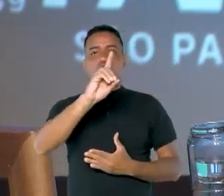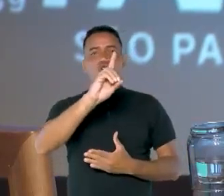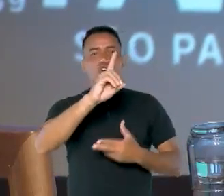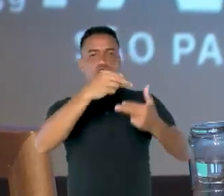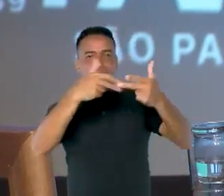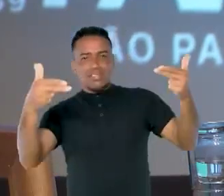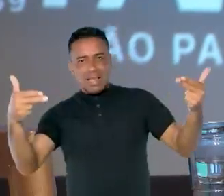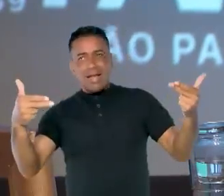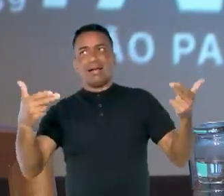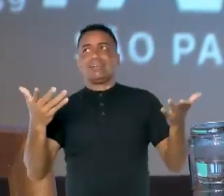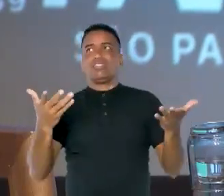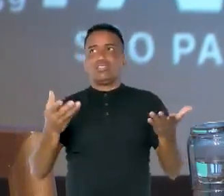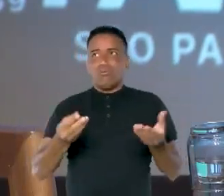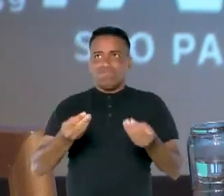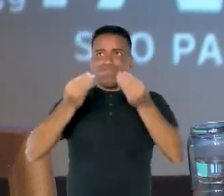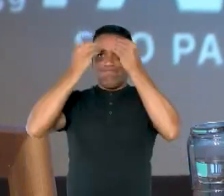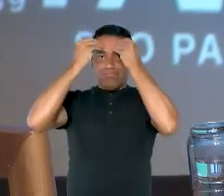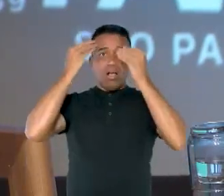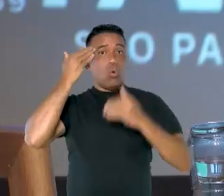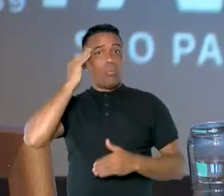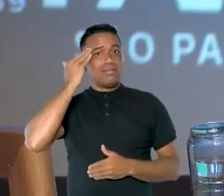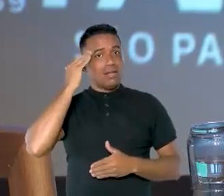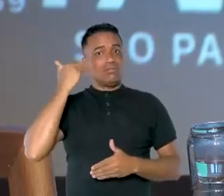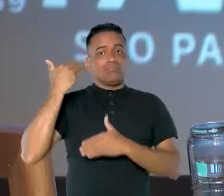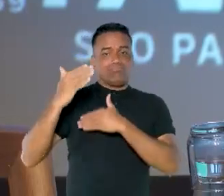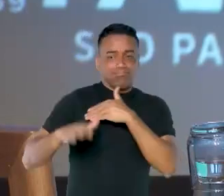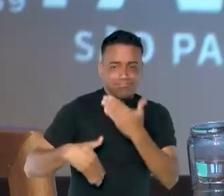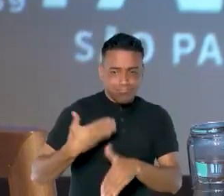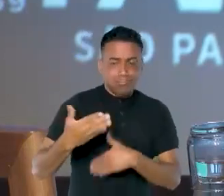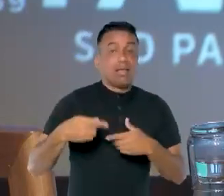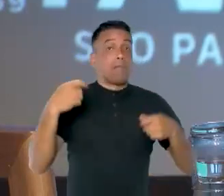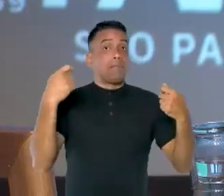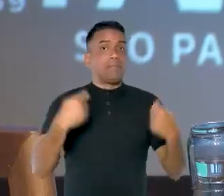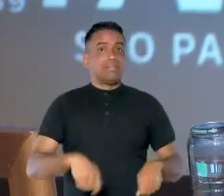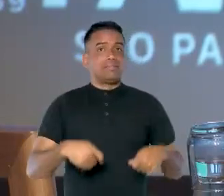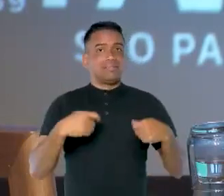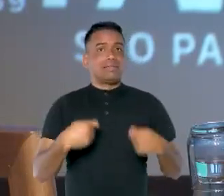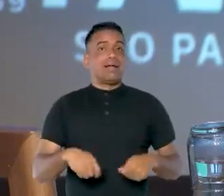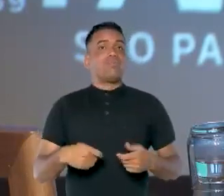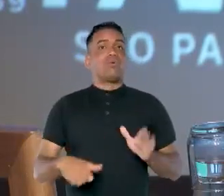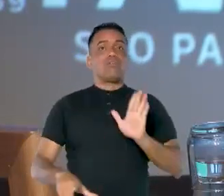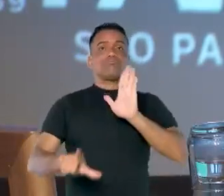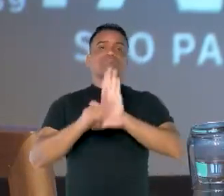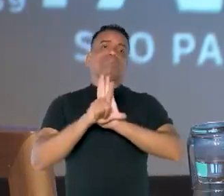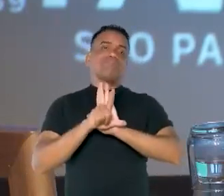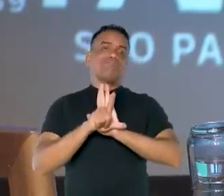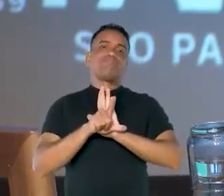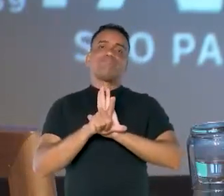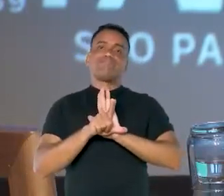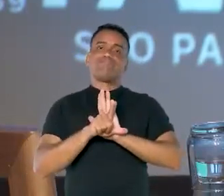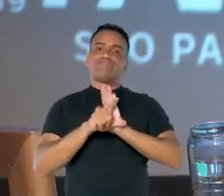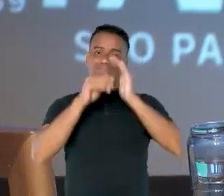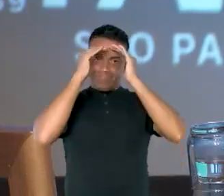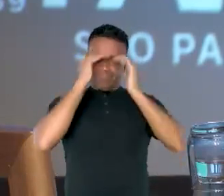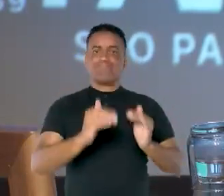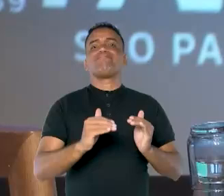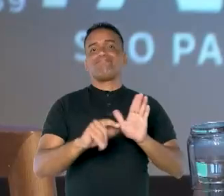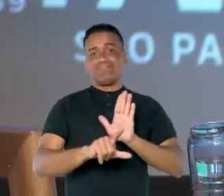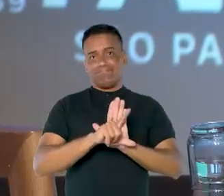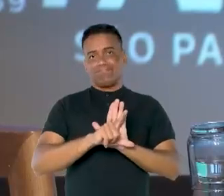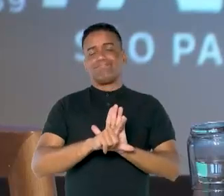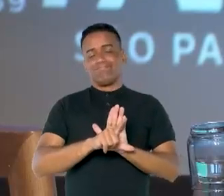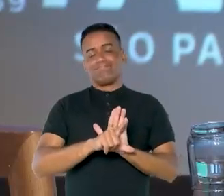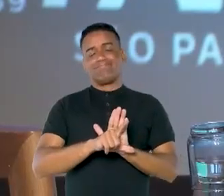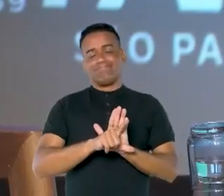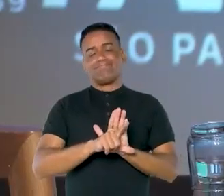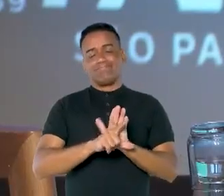1992, uma compreensão de que o processo precisava ser regulamentado. Que